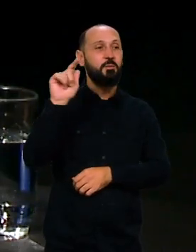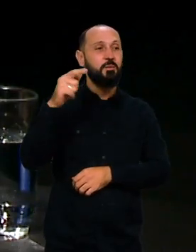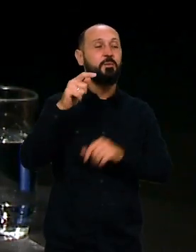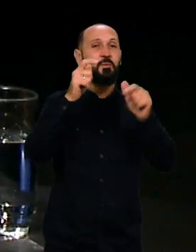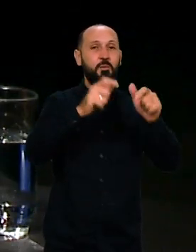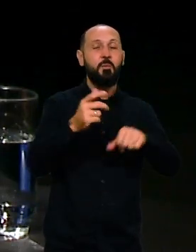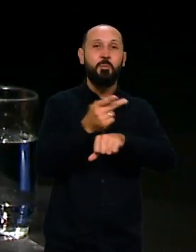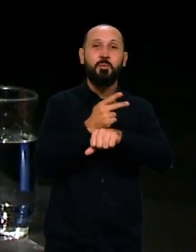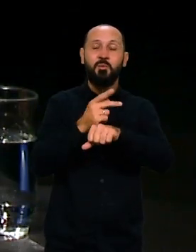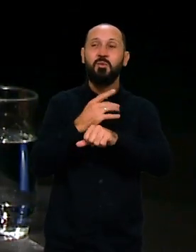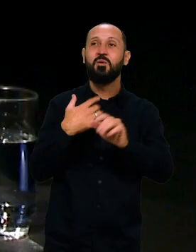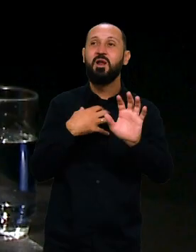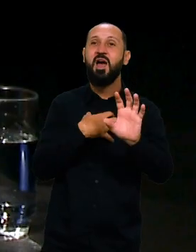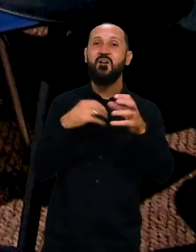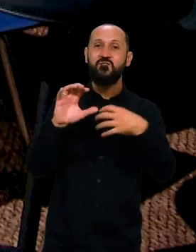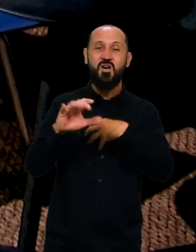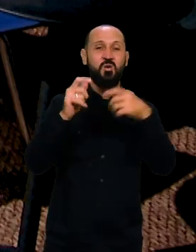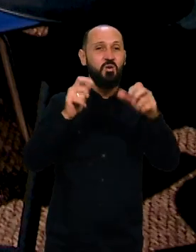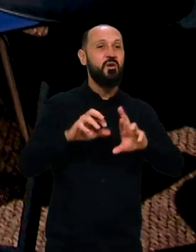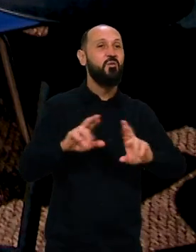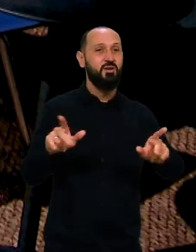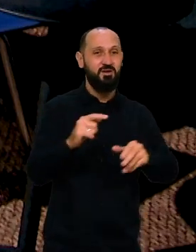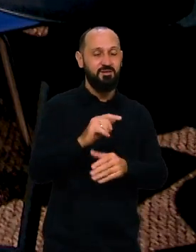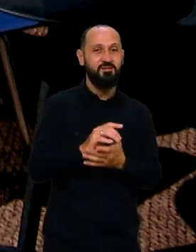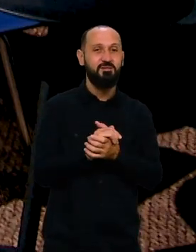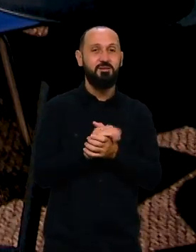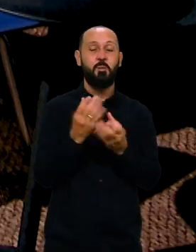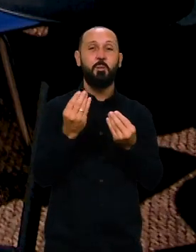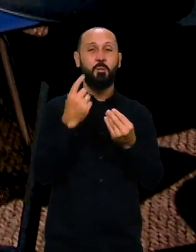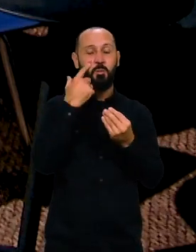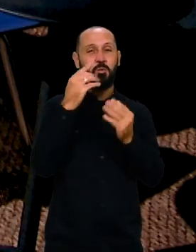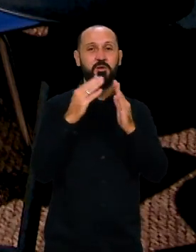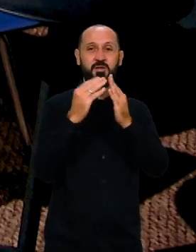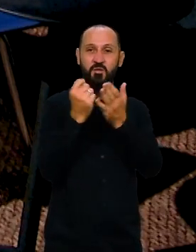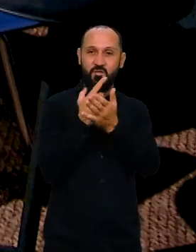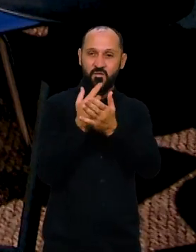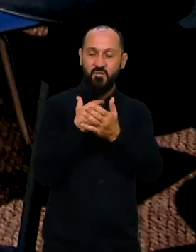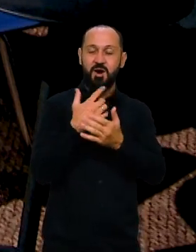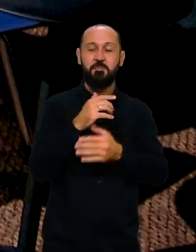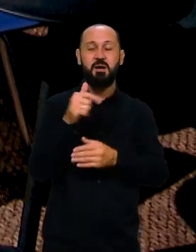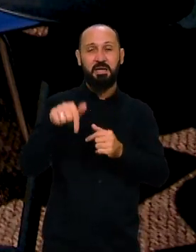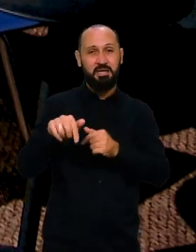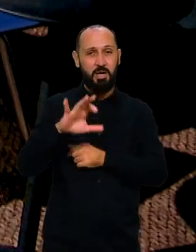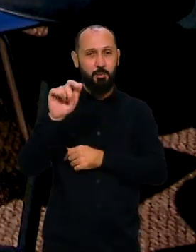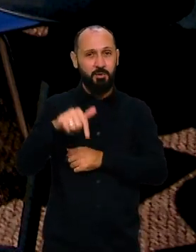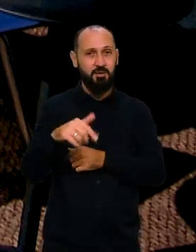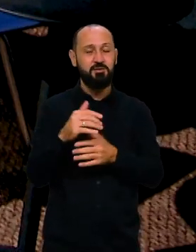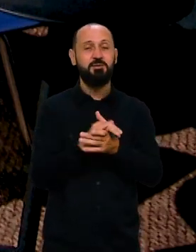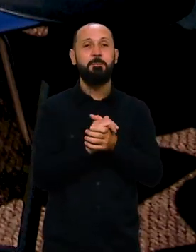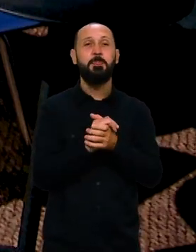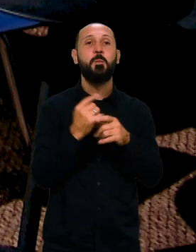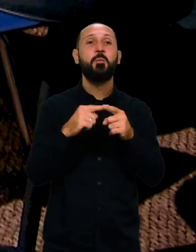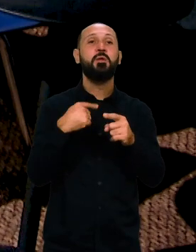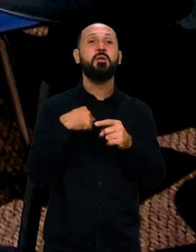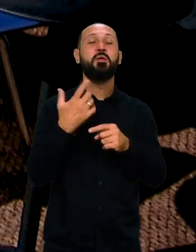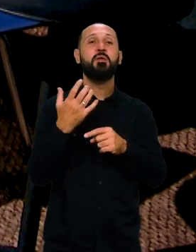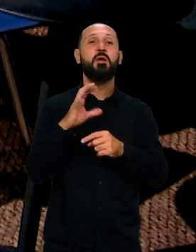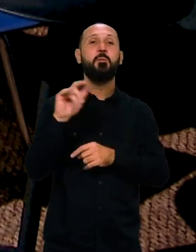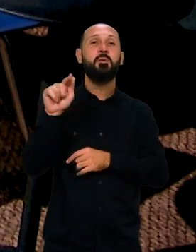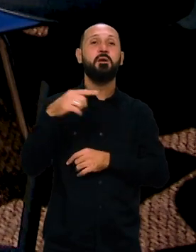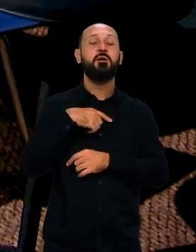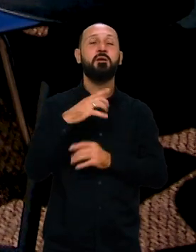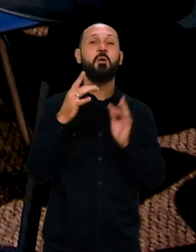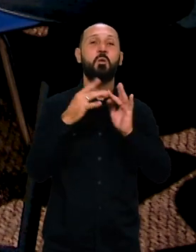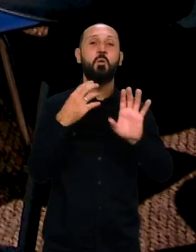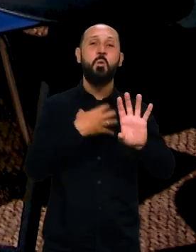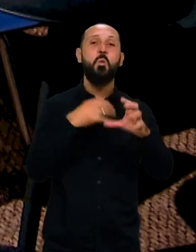buscar afeto em locais inusitados. Tem muita farmácia, e pelo menos é a minha experiência em Campo Grande, porque o campo-grandense ele